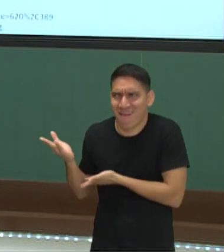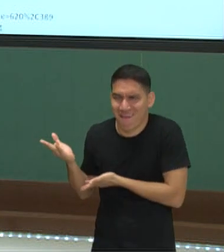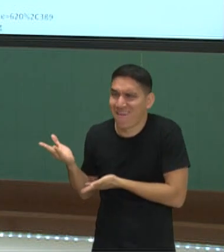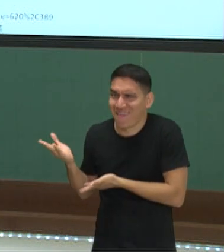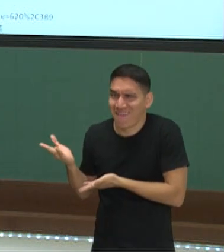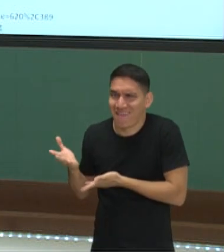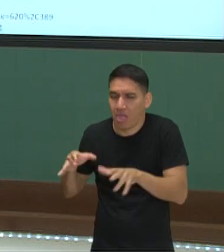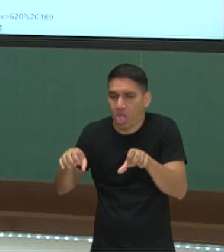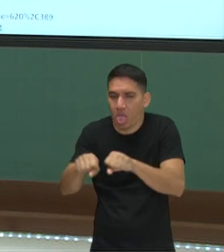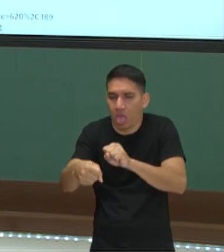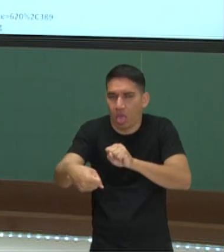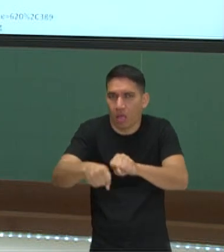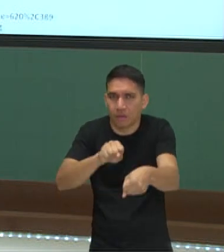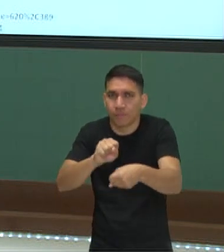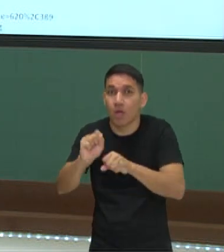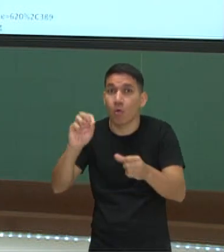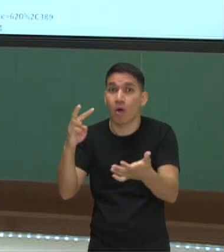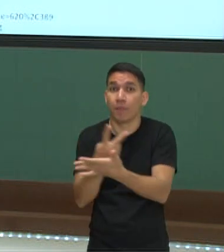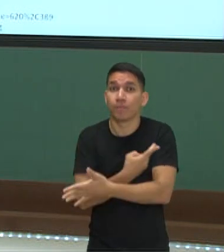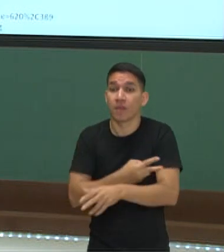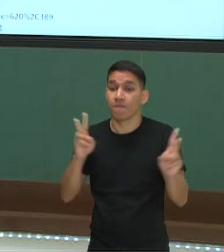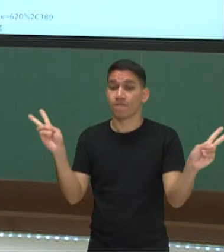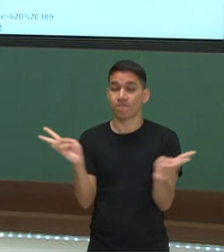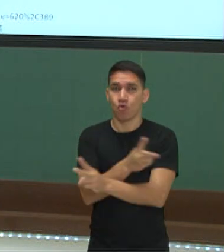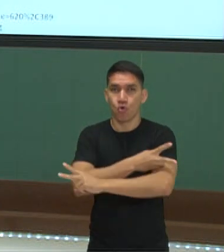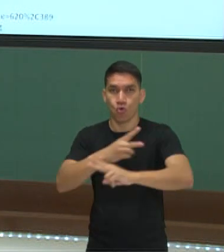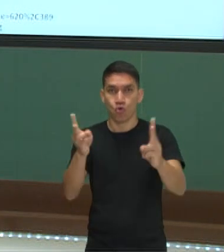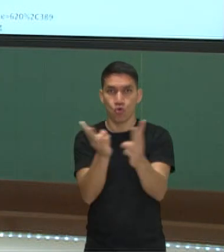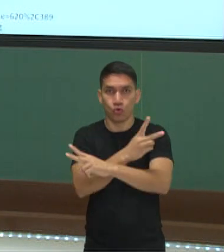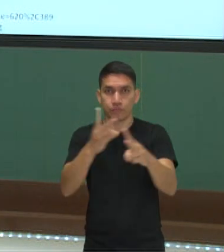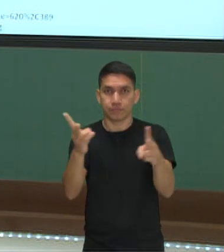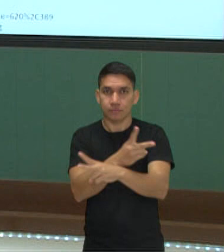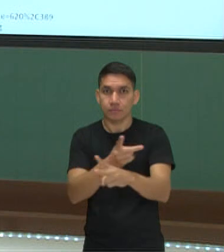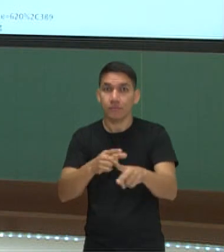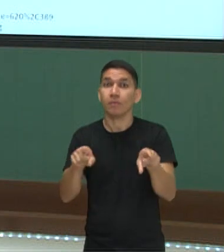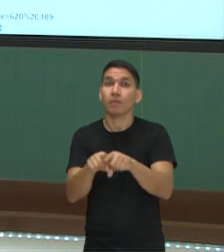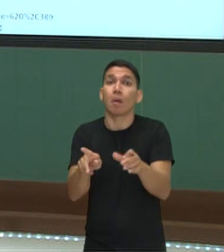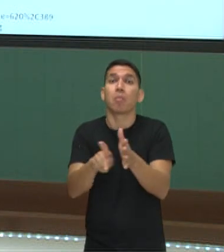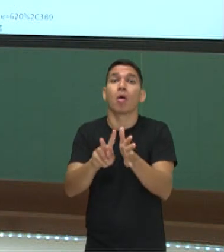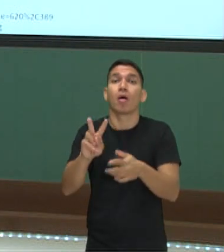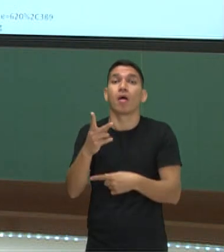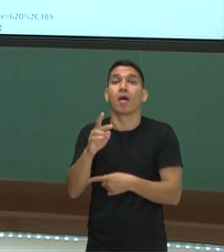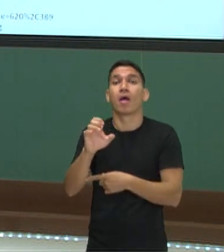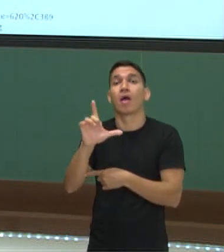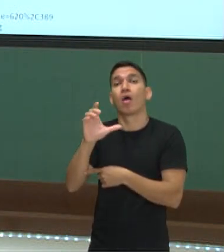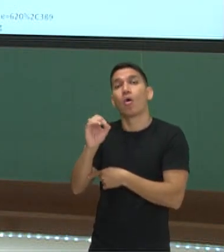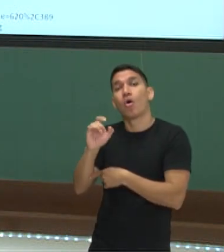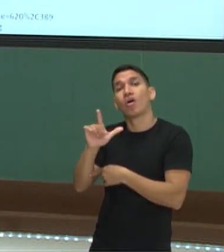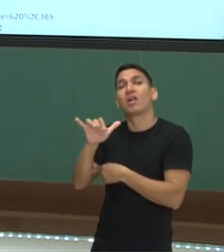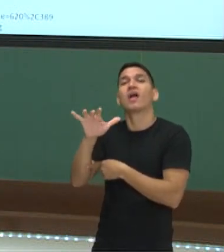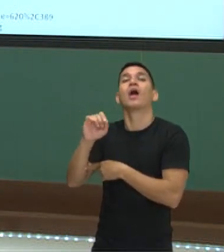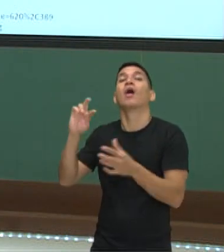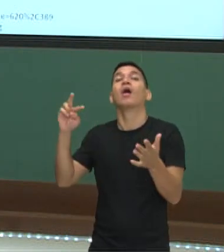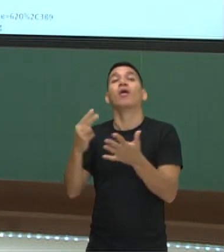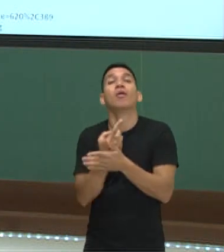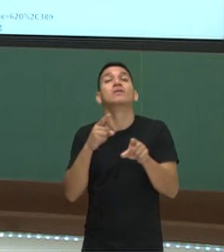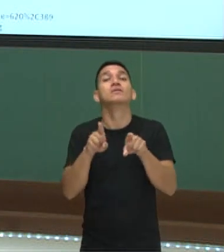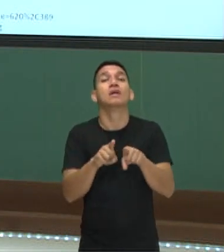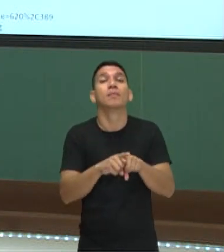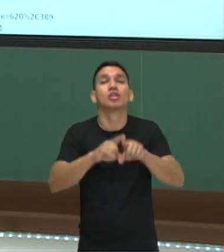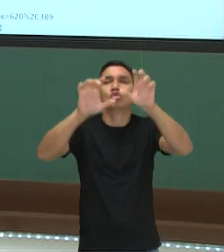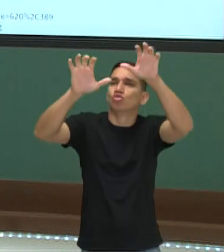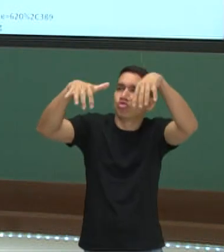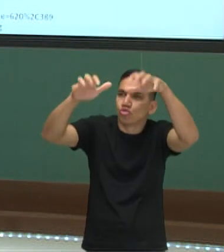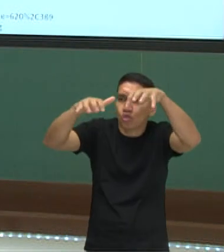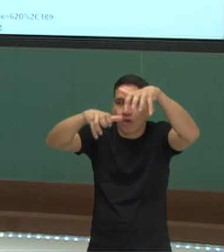nu. O vento bateu, erosão eólica. A água da chuva com força